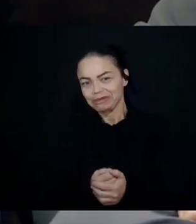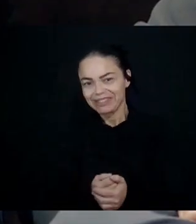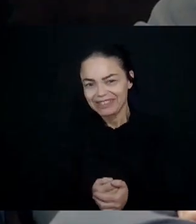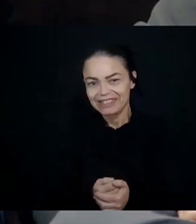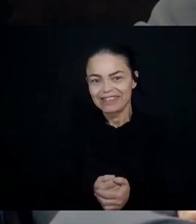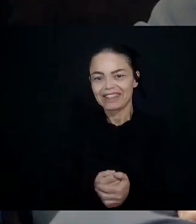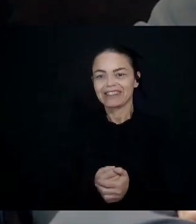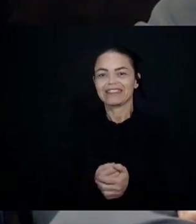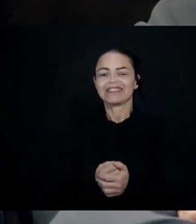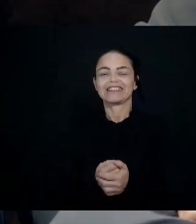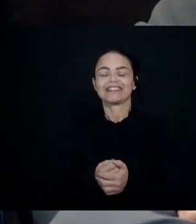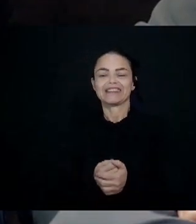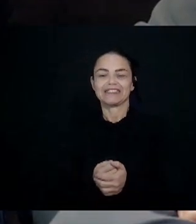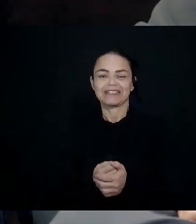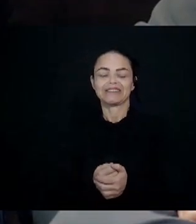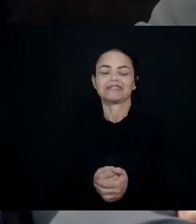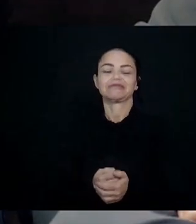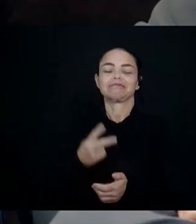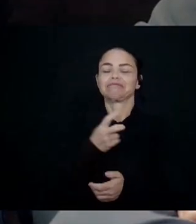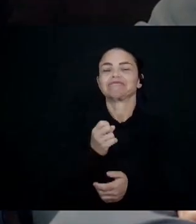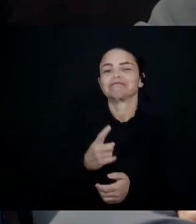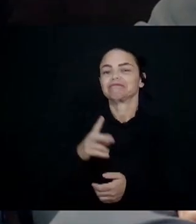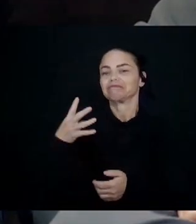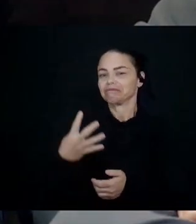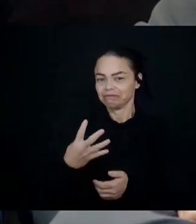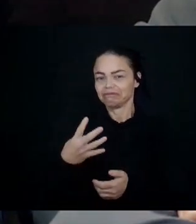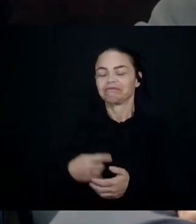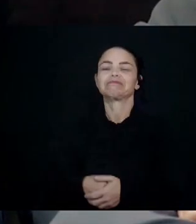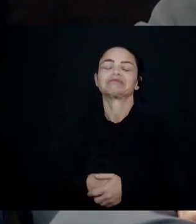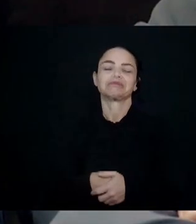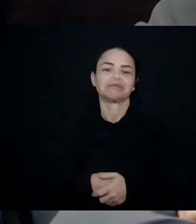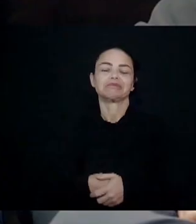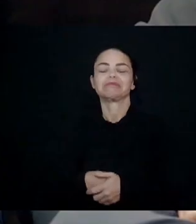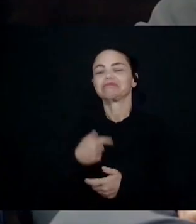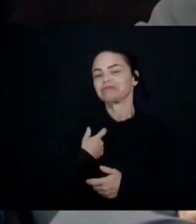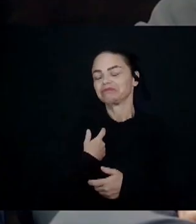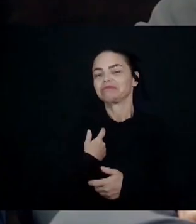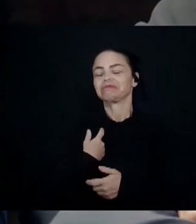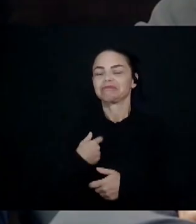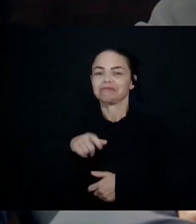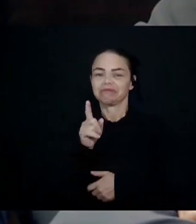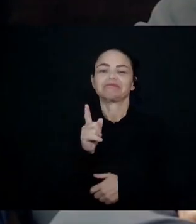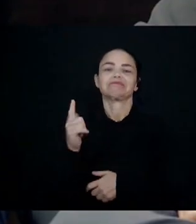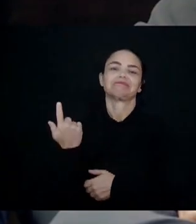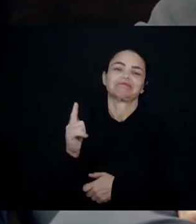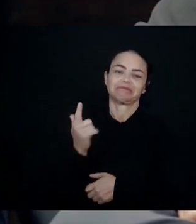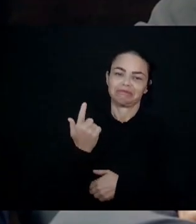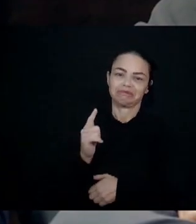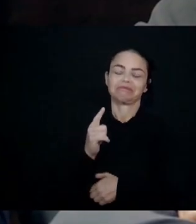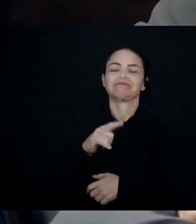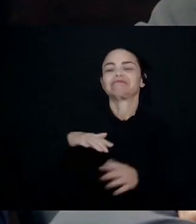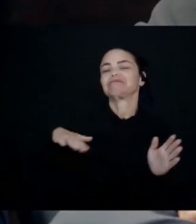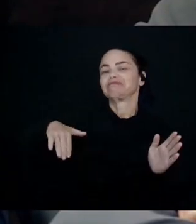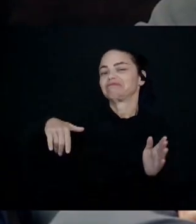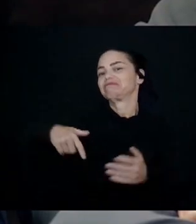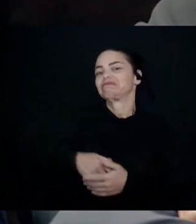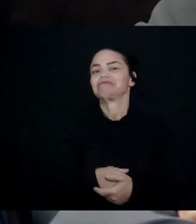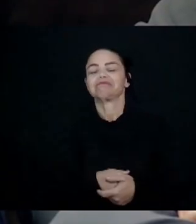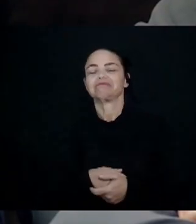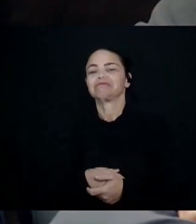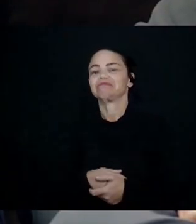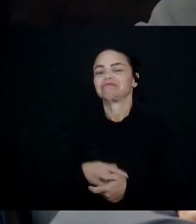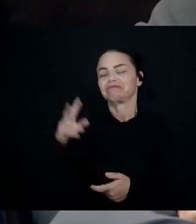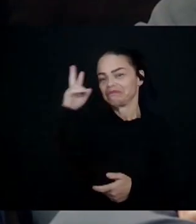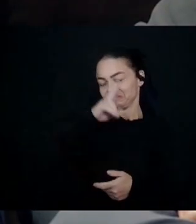E esse álbum de 2014, a gente ia muito pro Guarujá. Uhum. Então eu sempre me remetia àquela